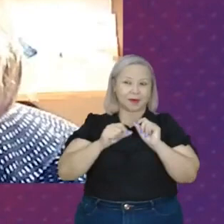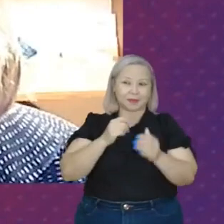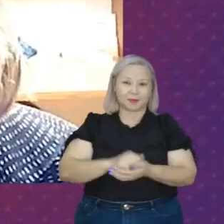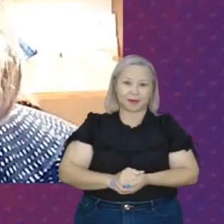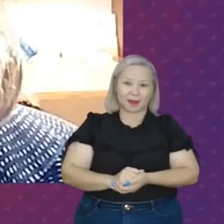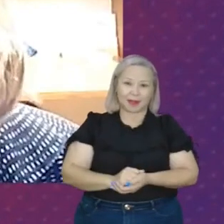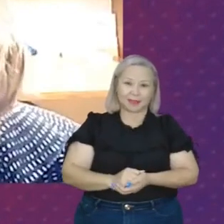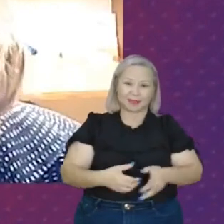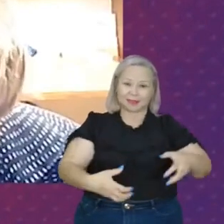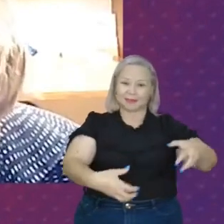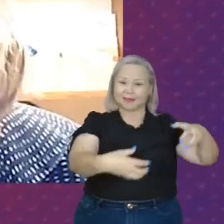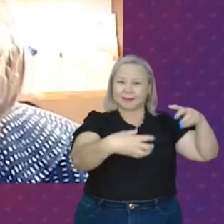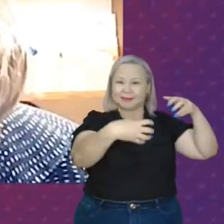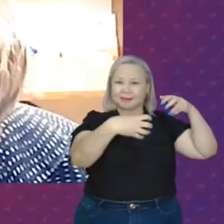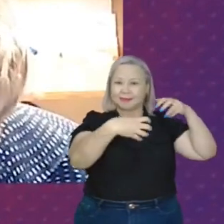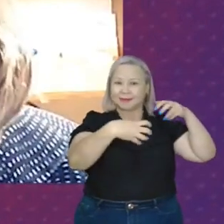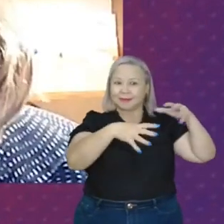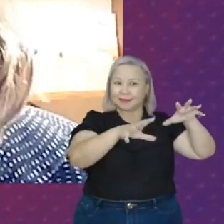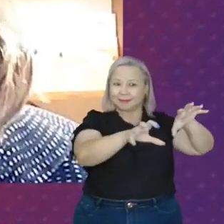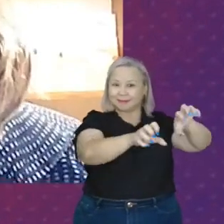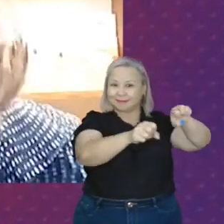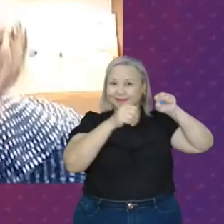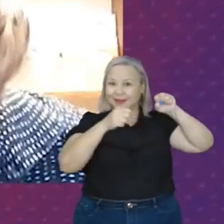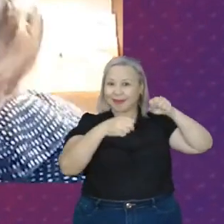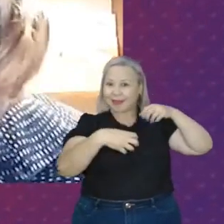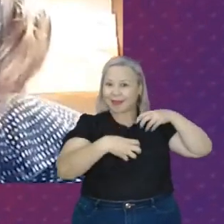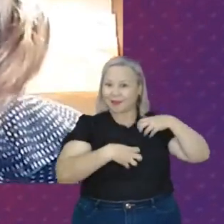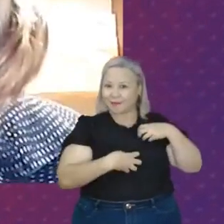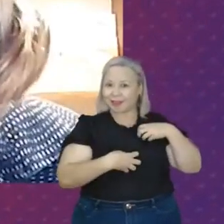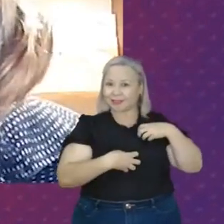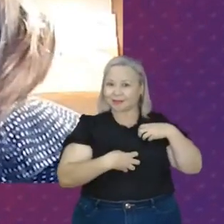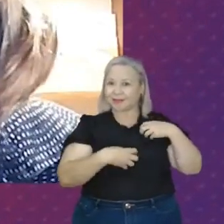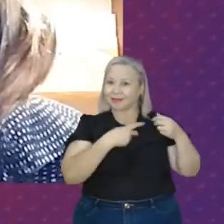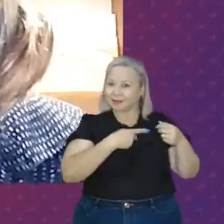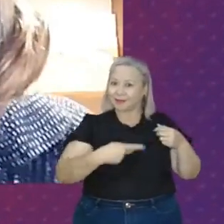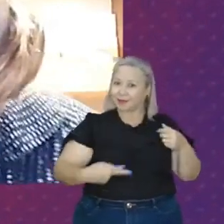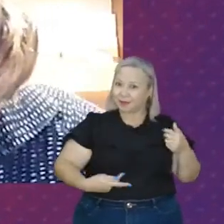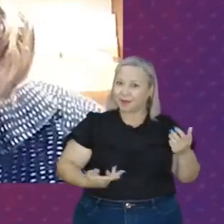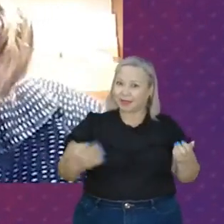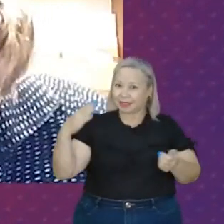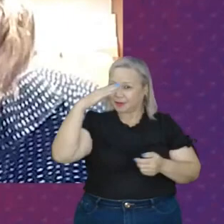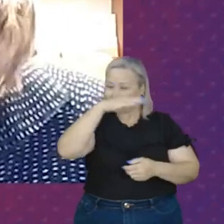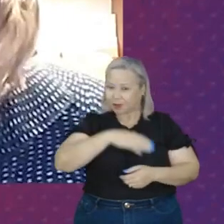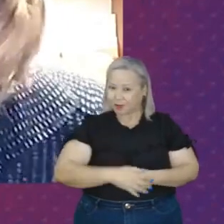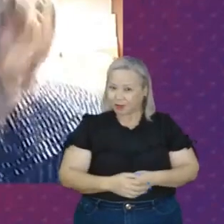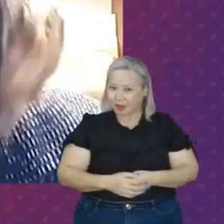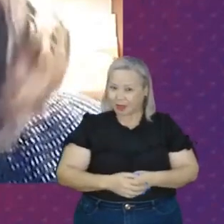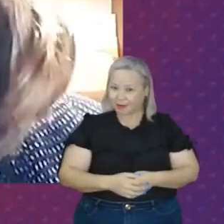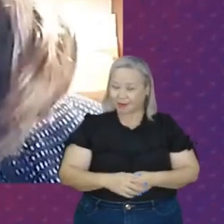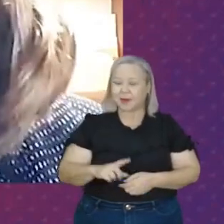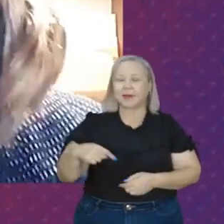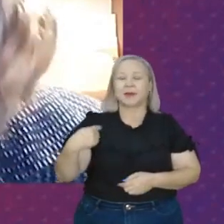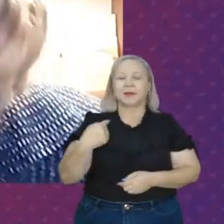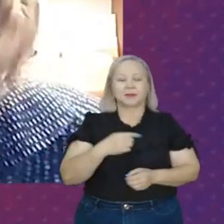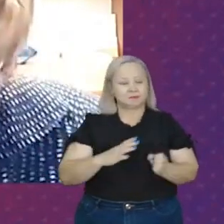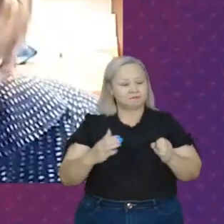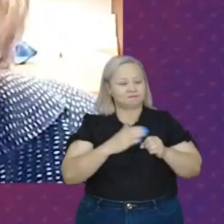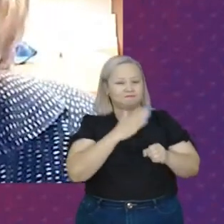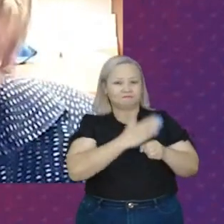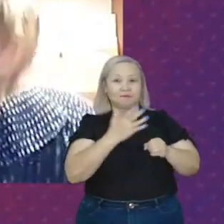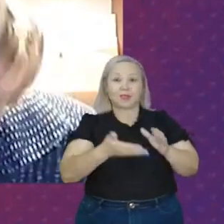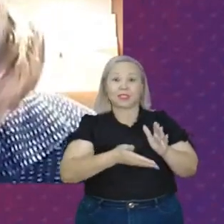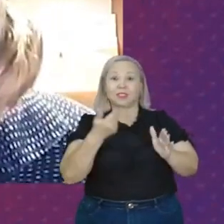faixa presidencial do peito estufado do fascismo, para que nós pudéssemos ter um retorno da política